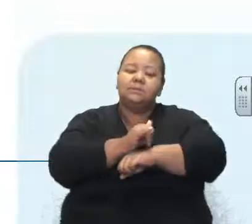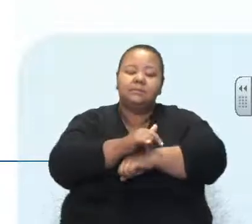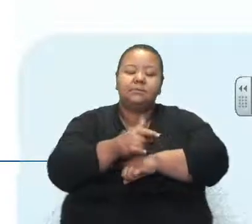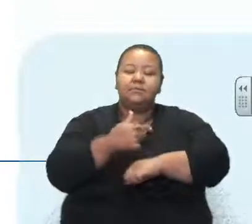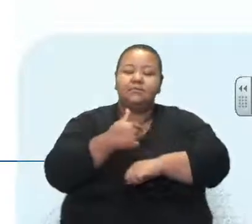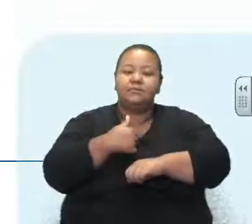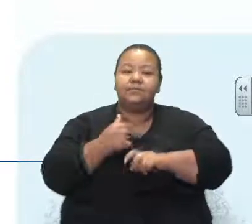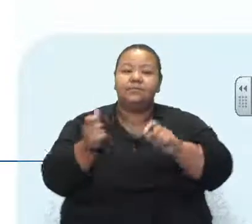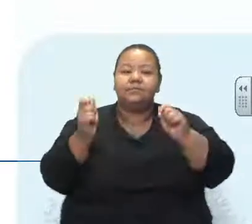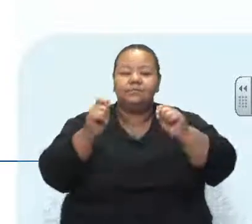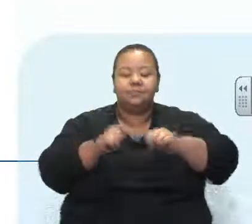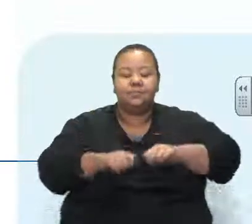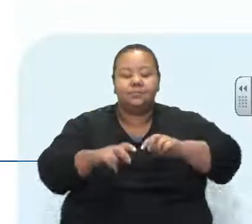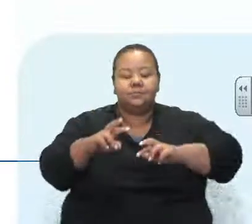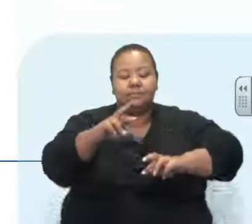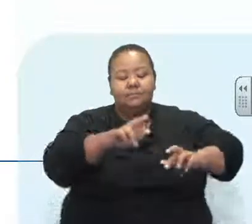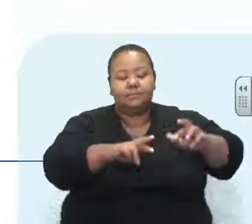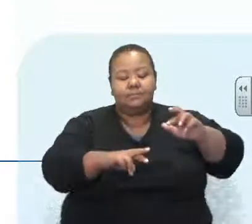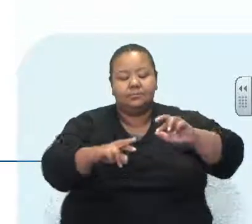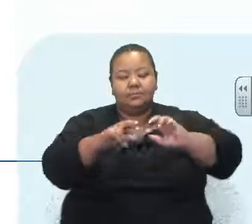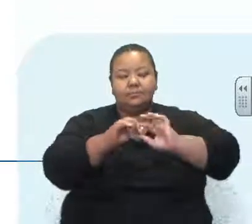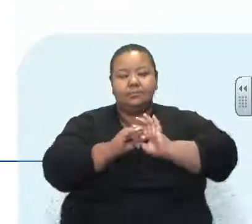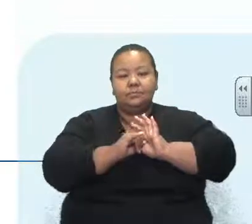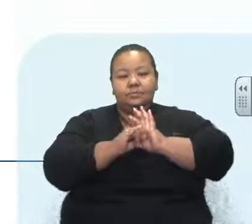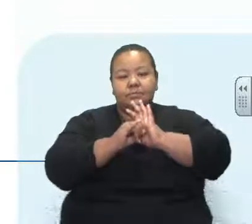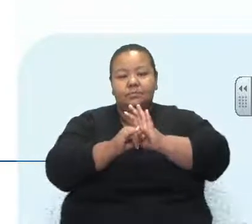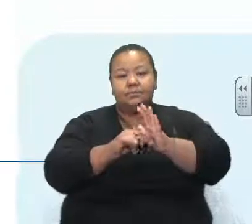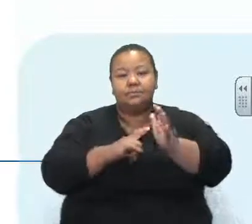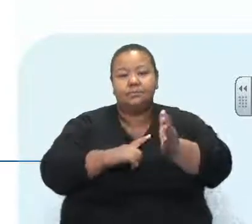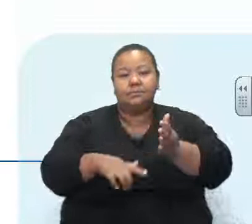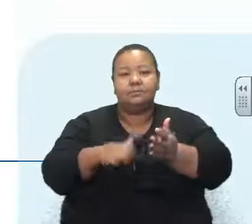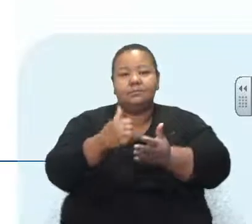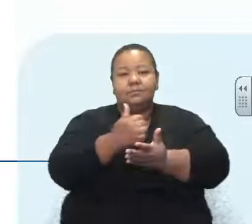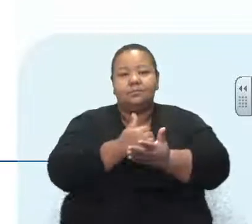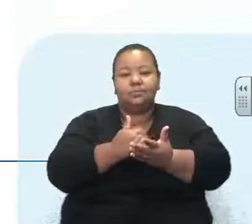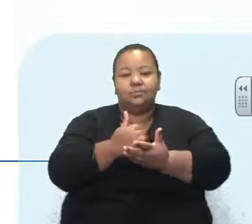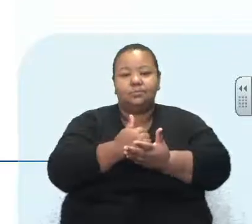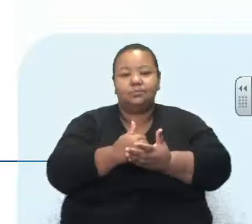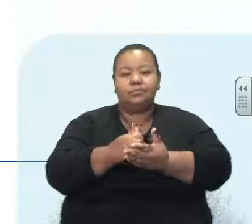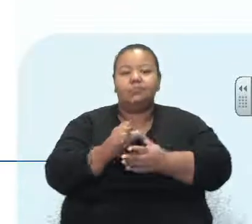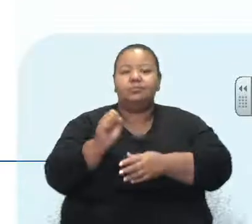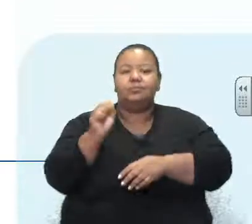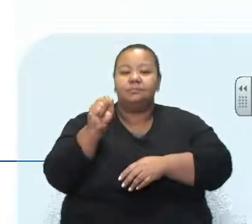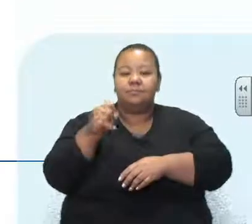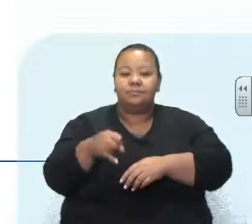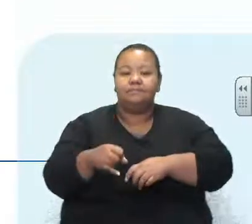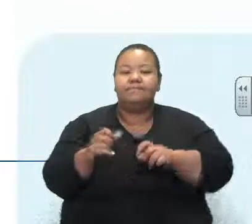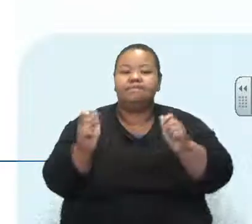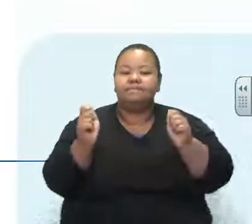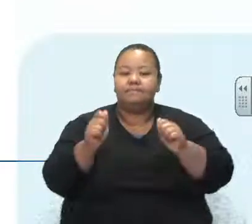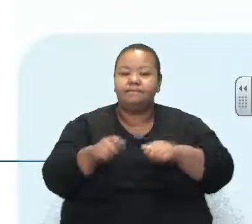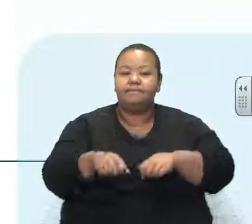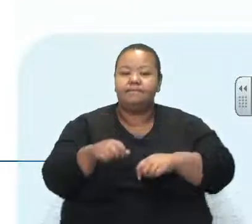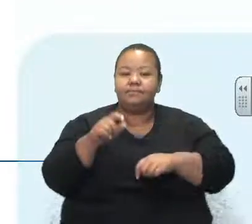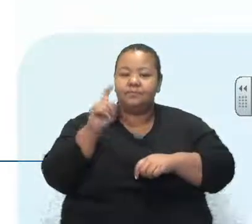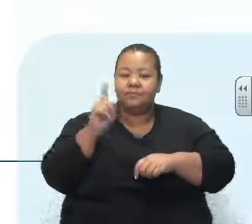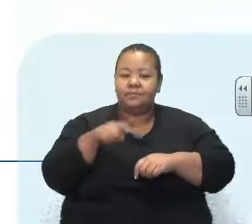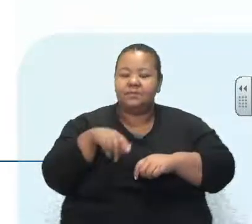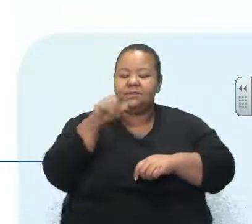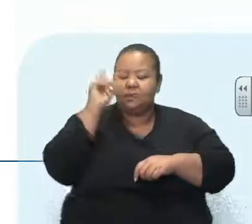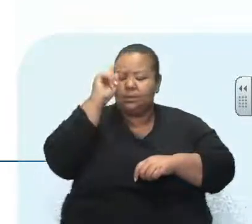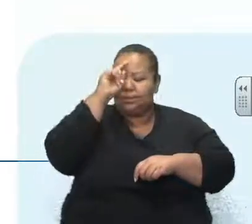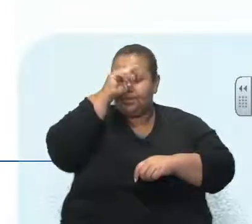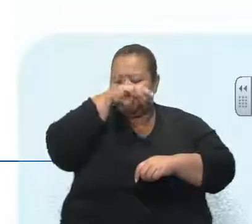possa analisar esses indicadores e ter um controle dele. Mas é sim possível. O caminho pode ser difícil, é árduo, mas